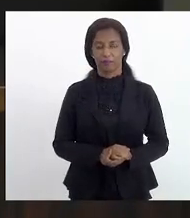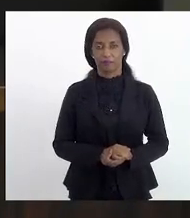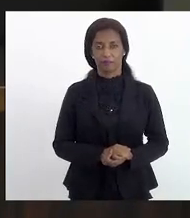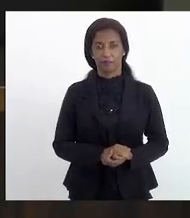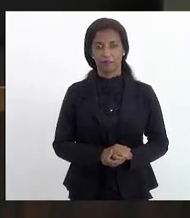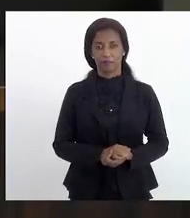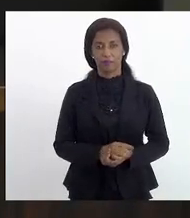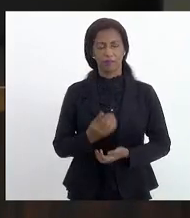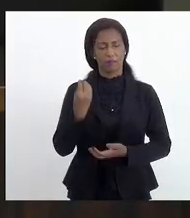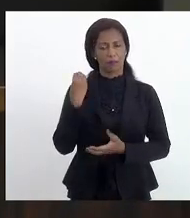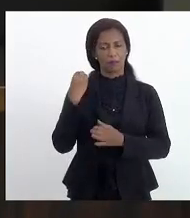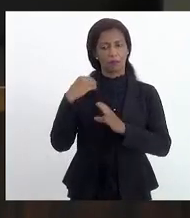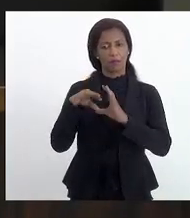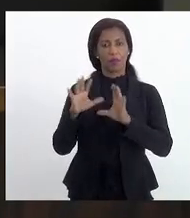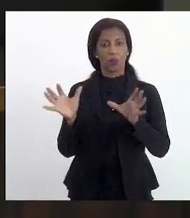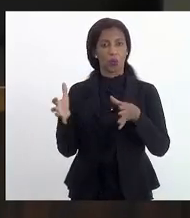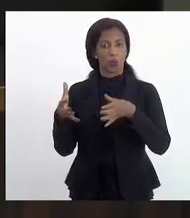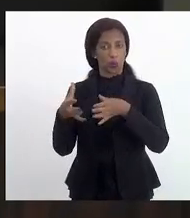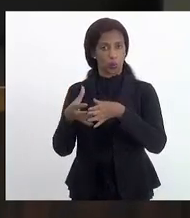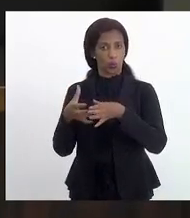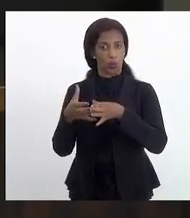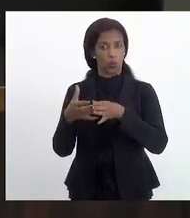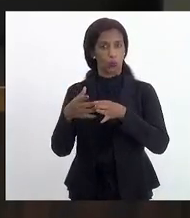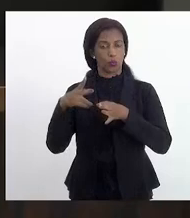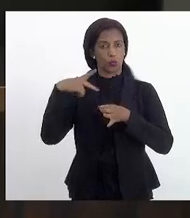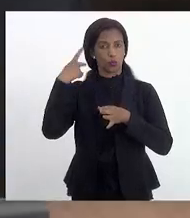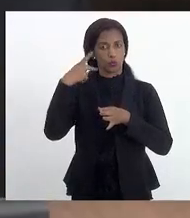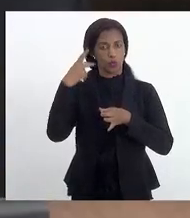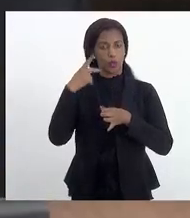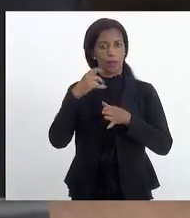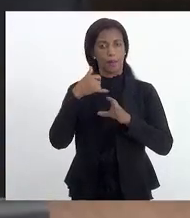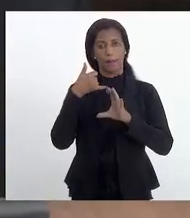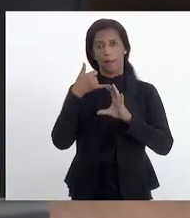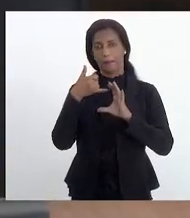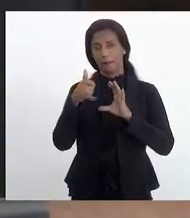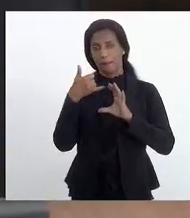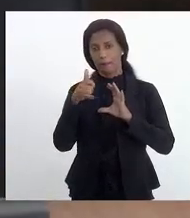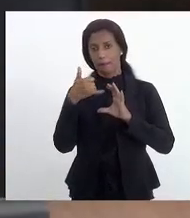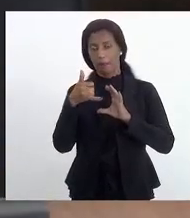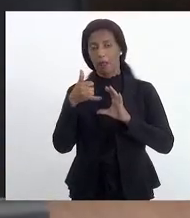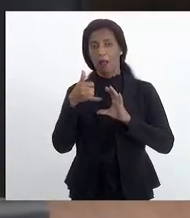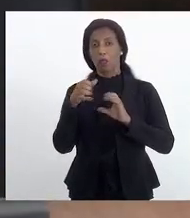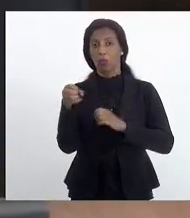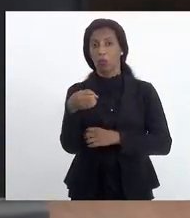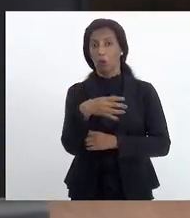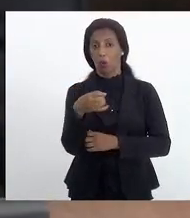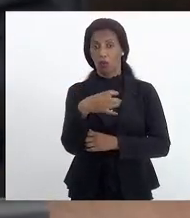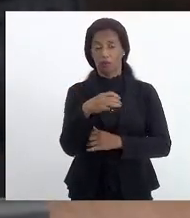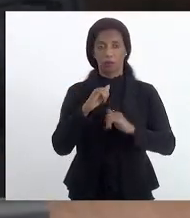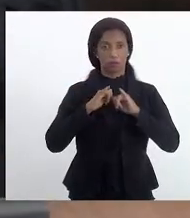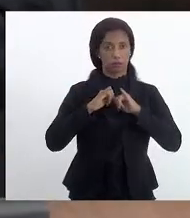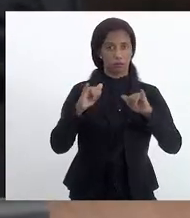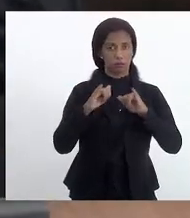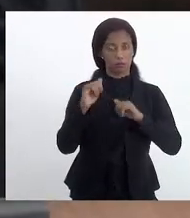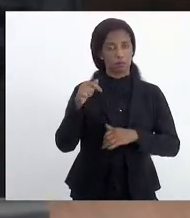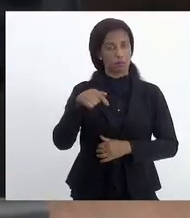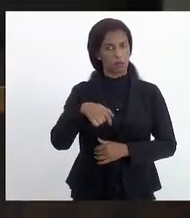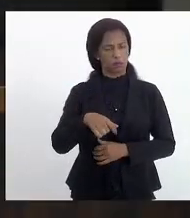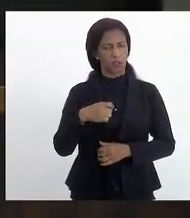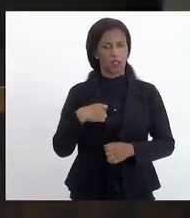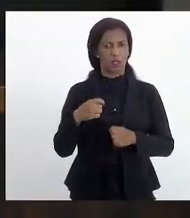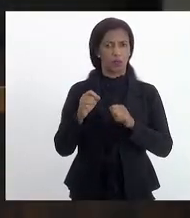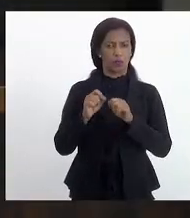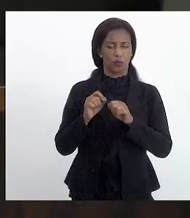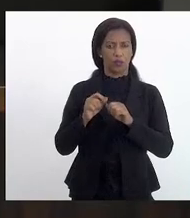postei lá no grupo de parlamentares as mensagens novas. Eu queria anunciar aqui, e vou fazê-lo